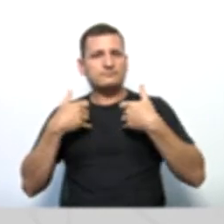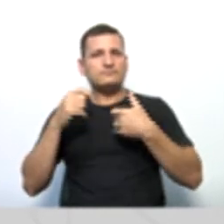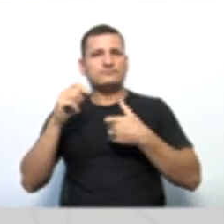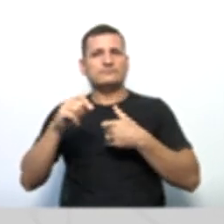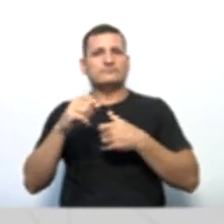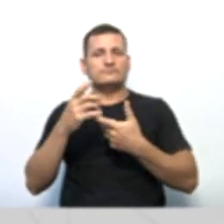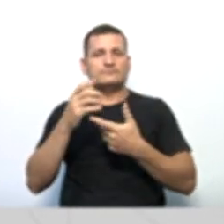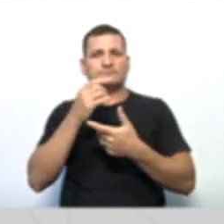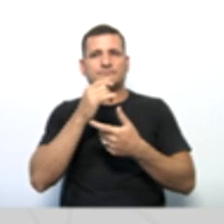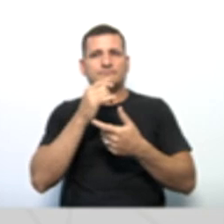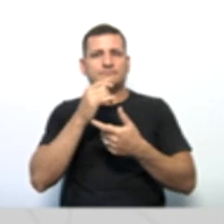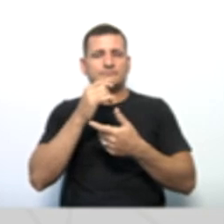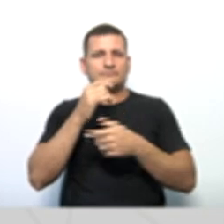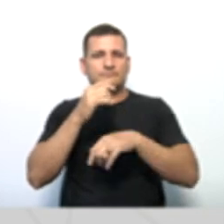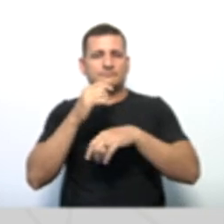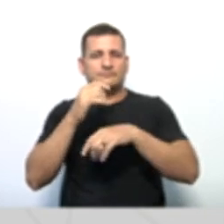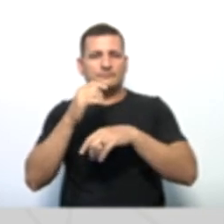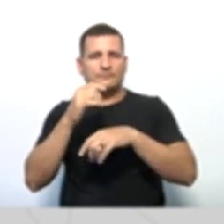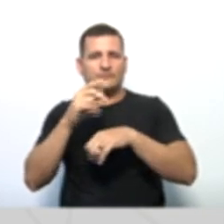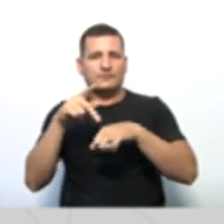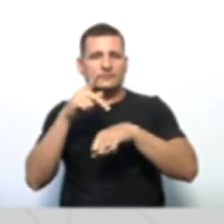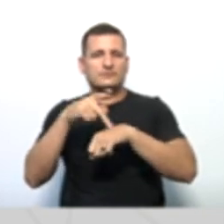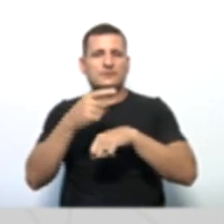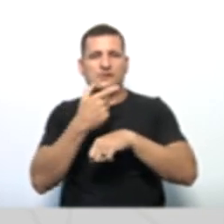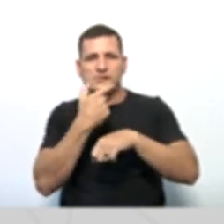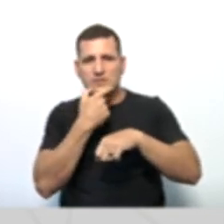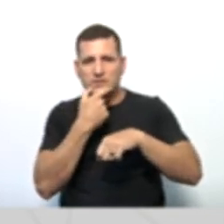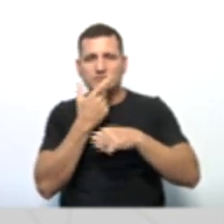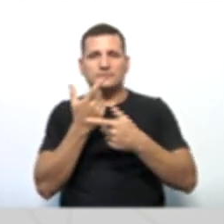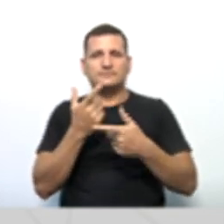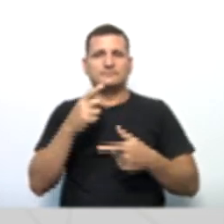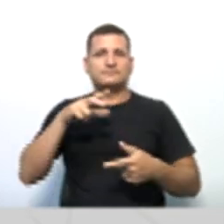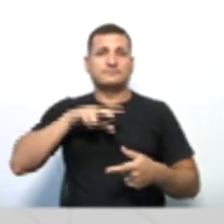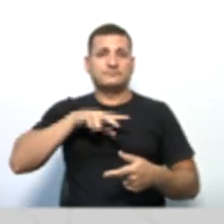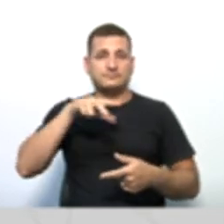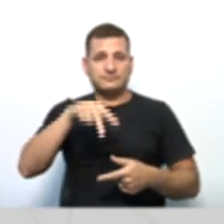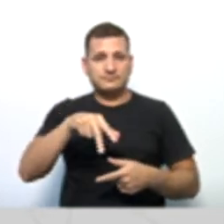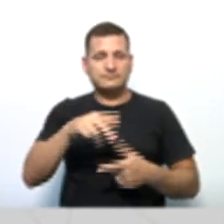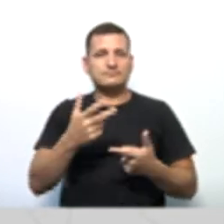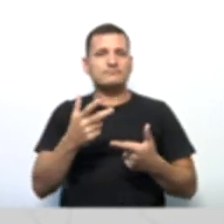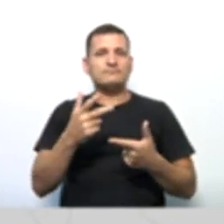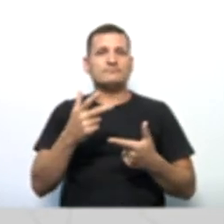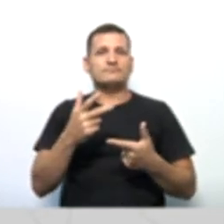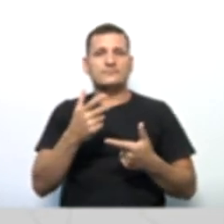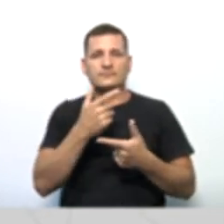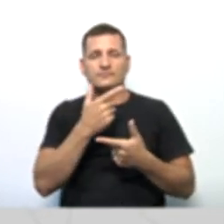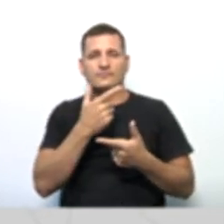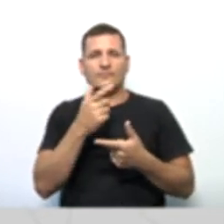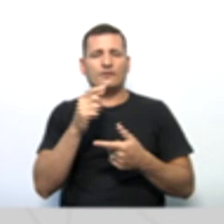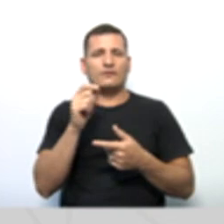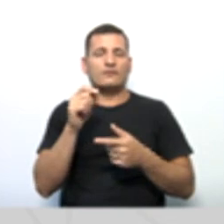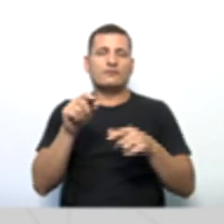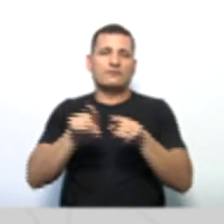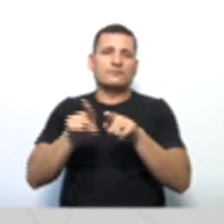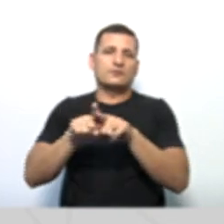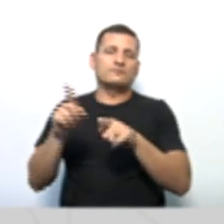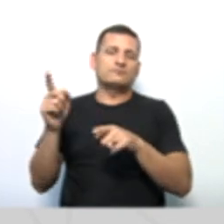Inglaterra, Portugal, o Reino Unido, que vão derivar em estados como, por exemplo, o Estado